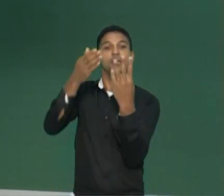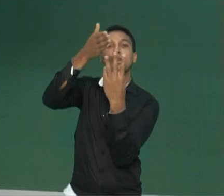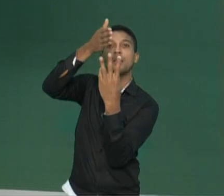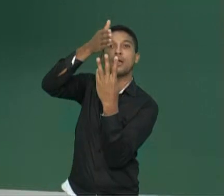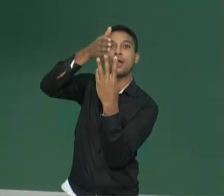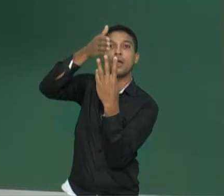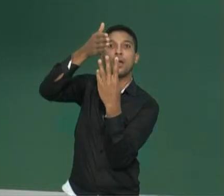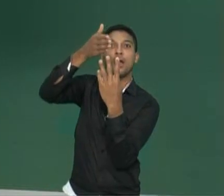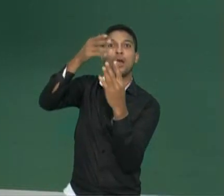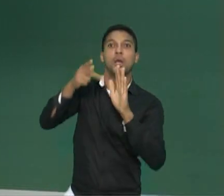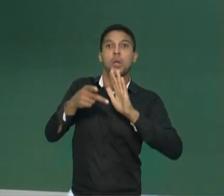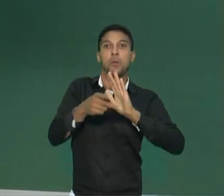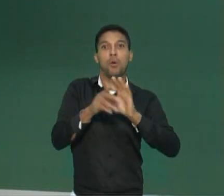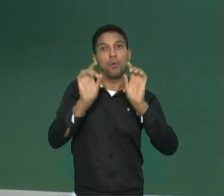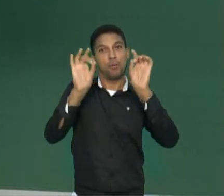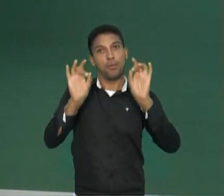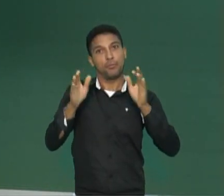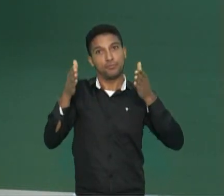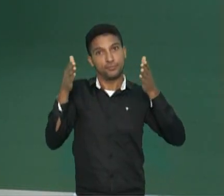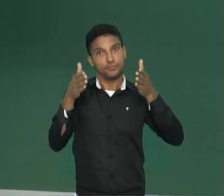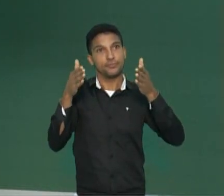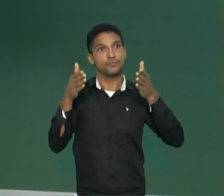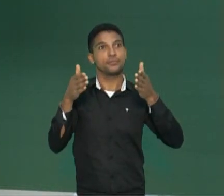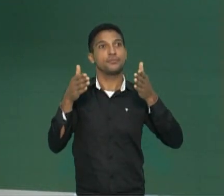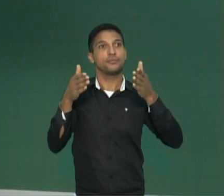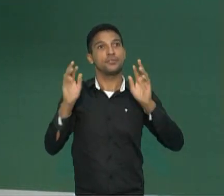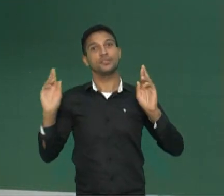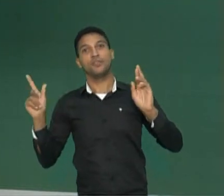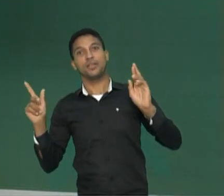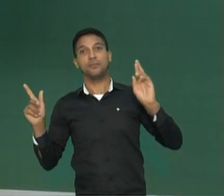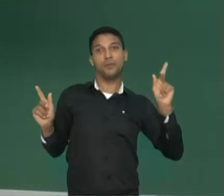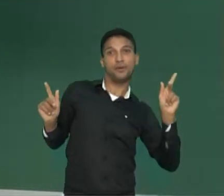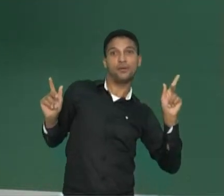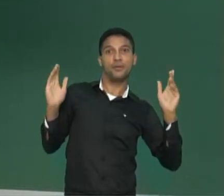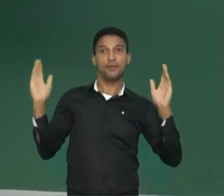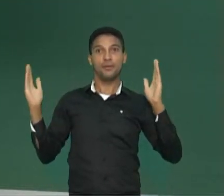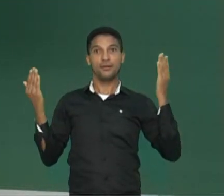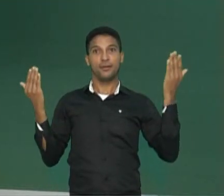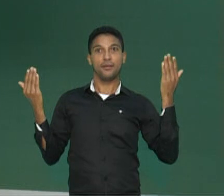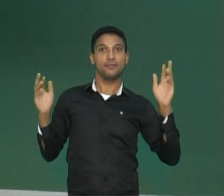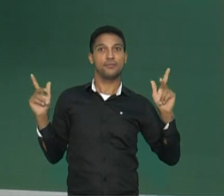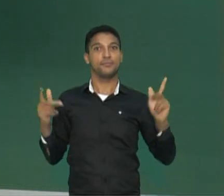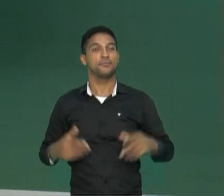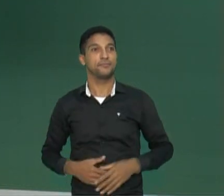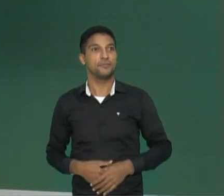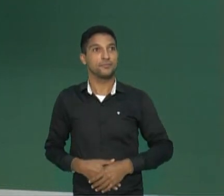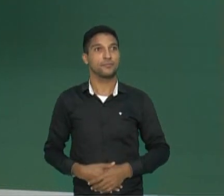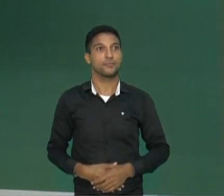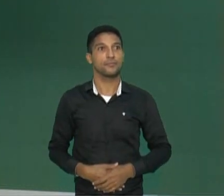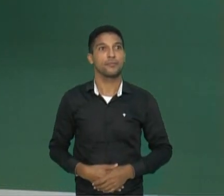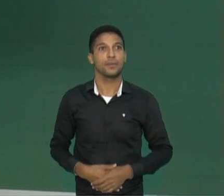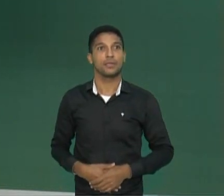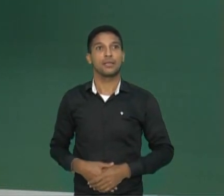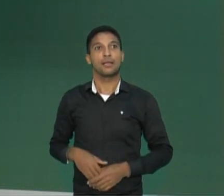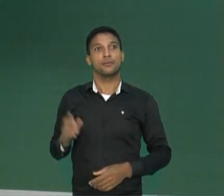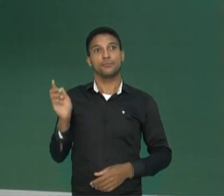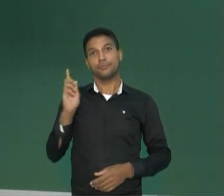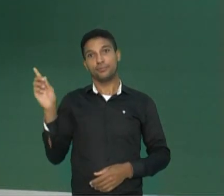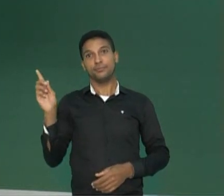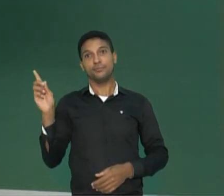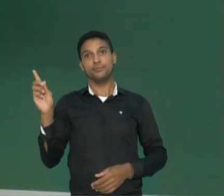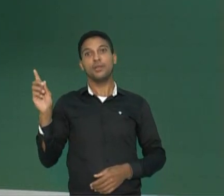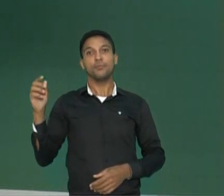de arquitetura, né? E o arco-botante é uma característica da igreja gótica, e aqui uma característica da igreja românica, e